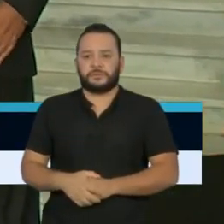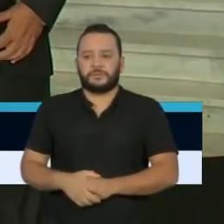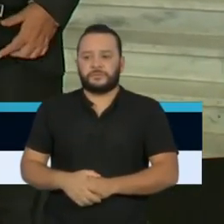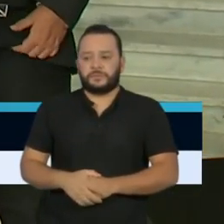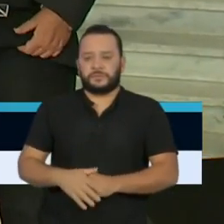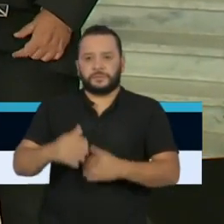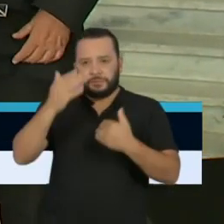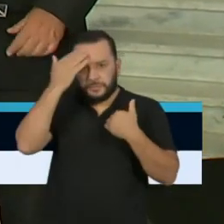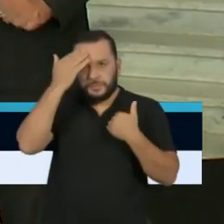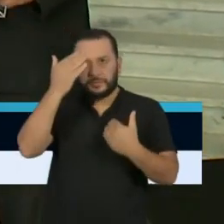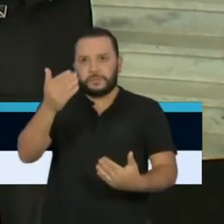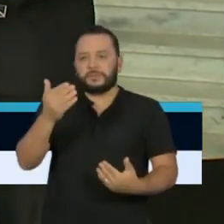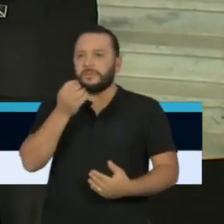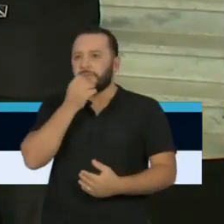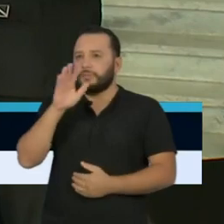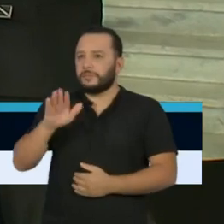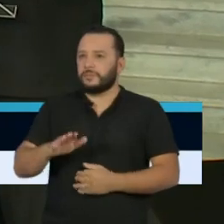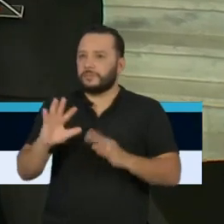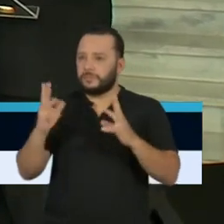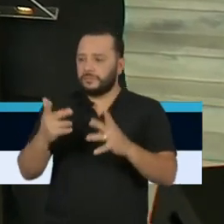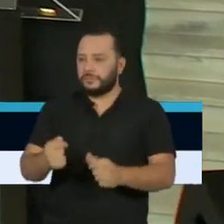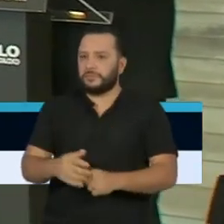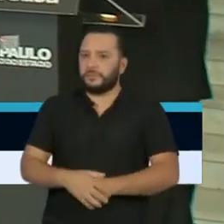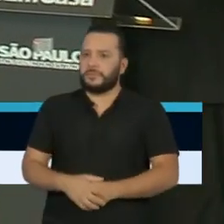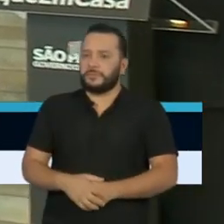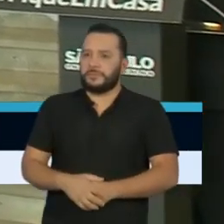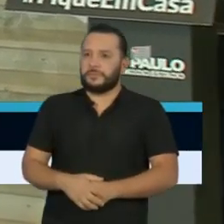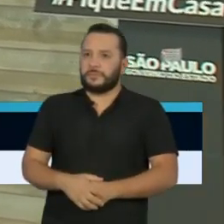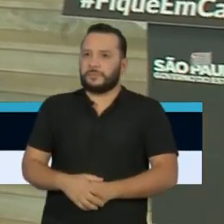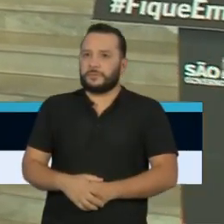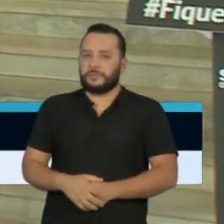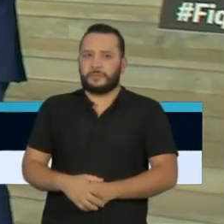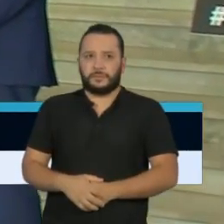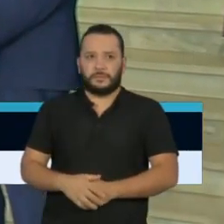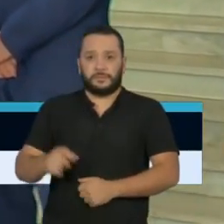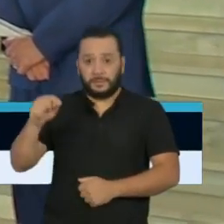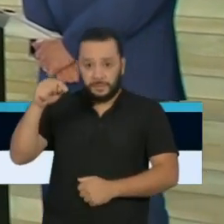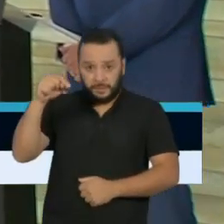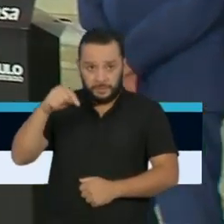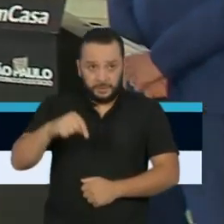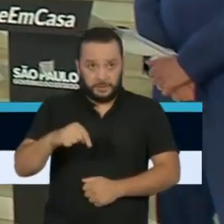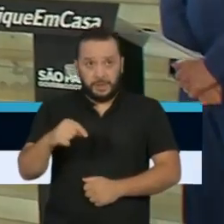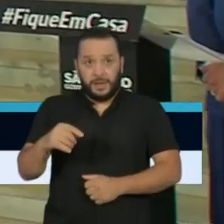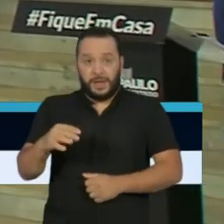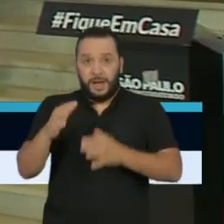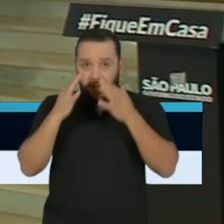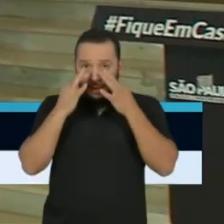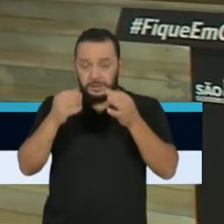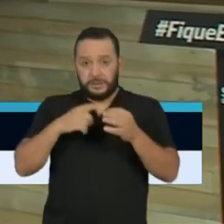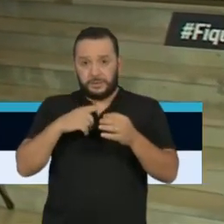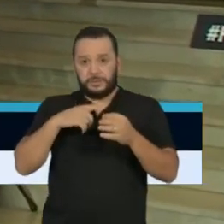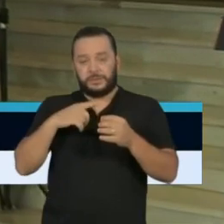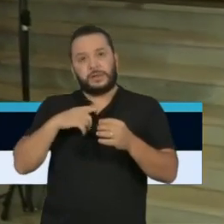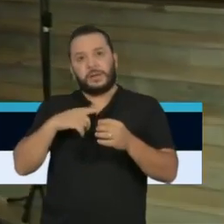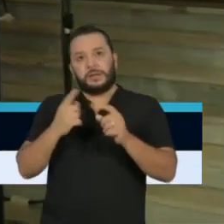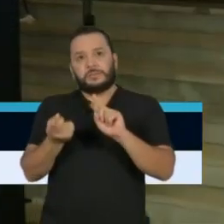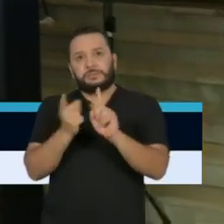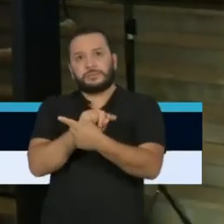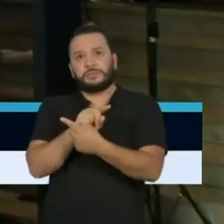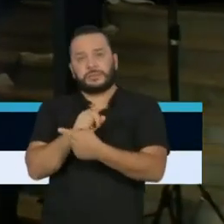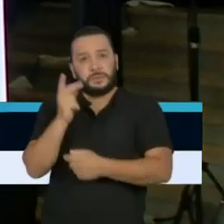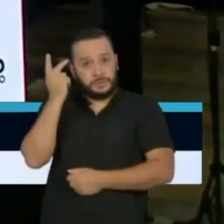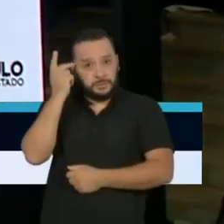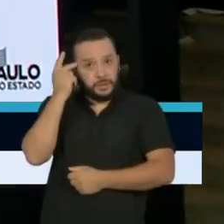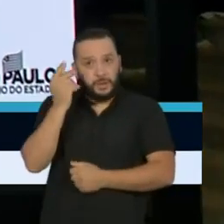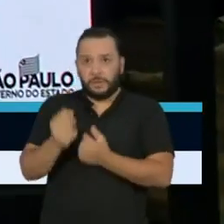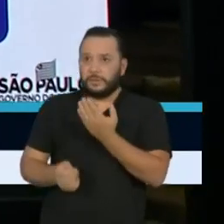governador. Muito boa tarde a todos. Aqui, já queria só chamar a atenção que tem uma inversão ali entre casos e óbitos do estado de São